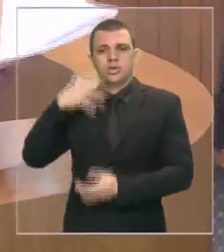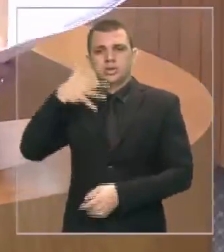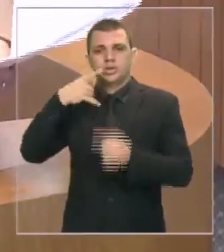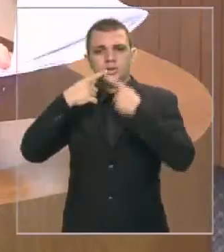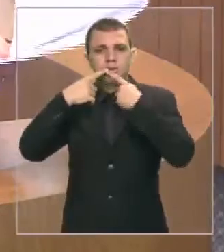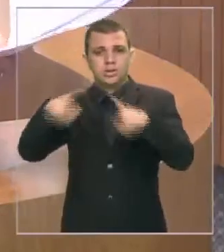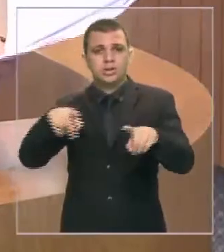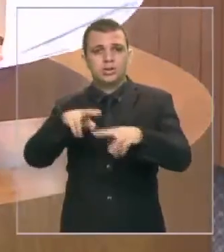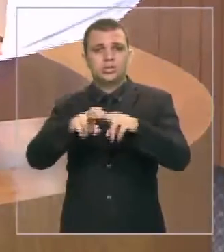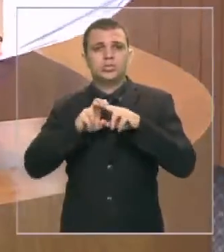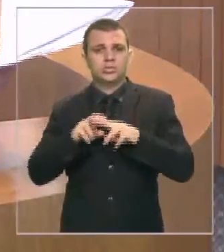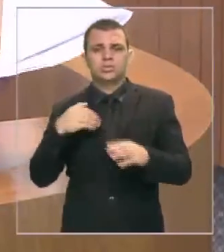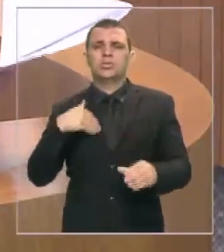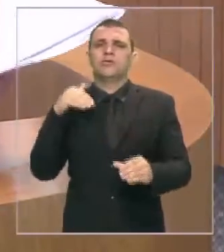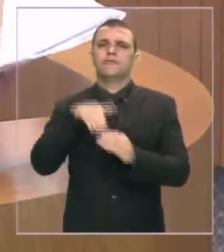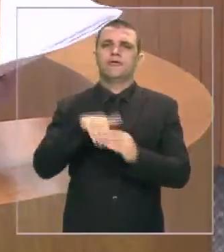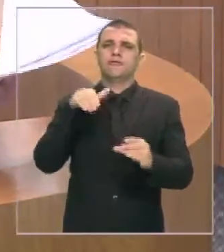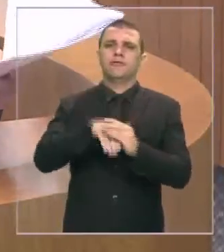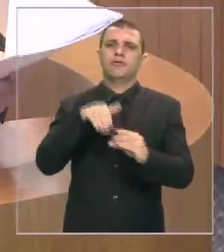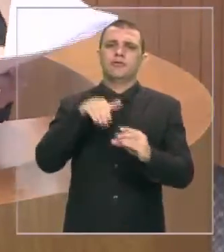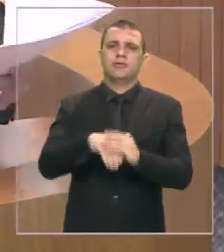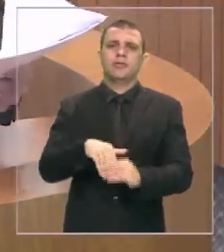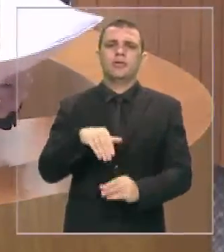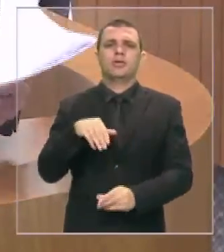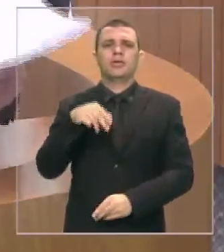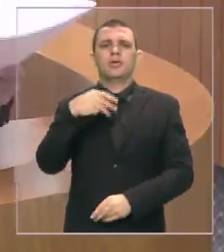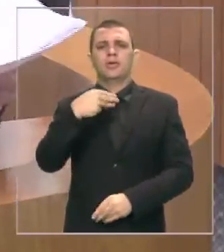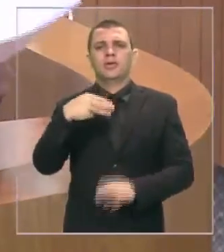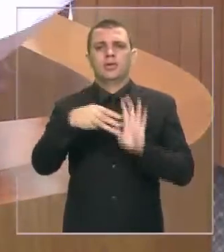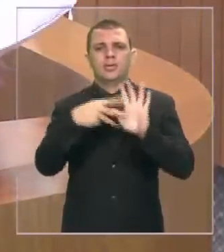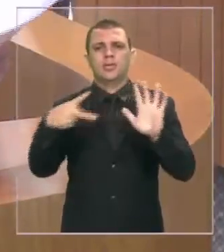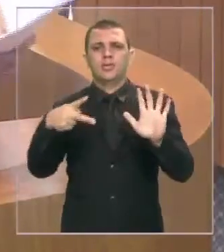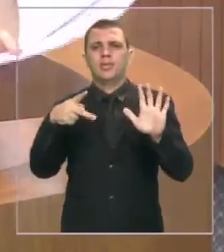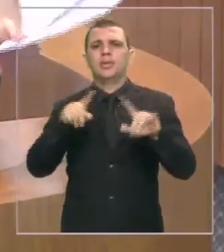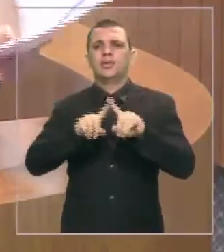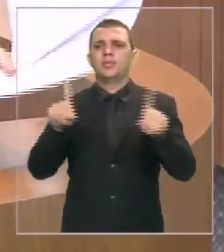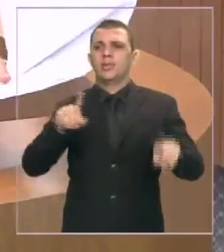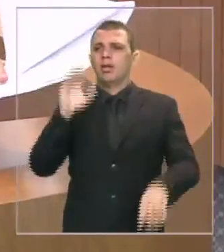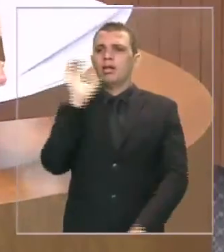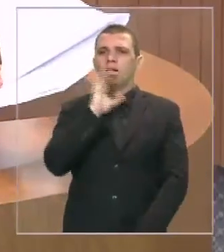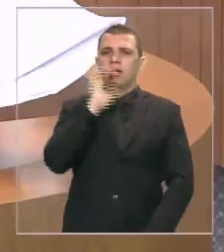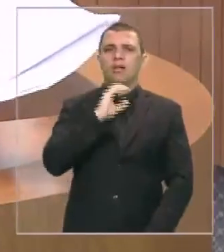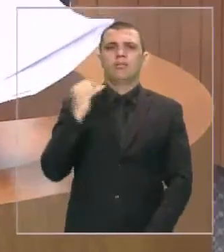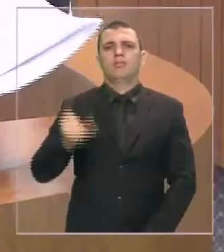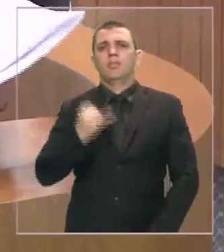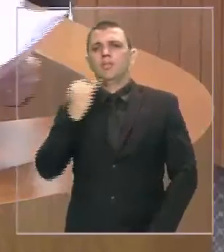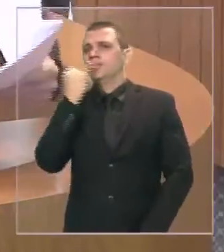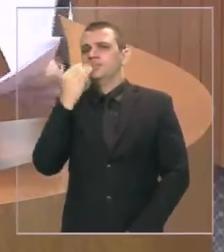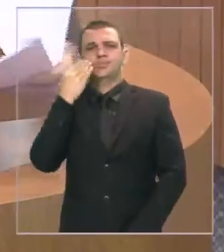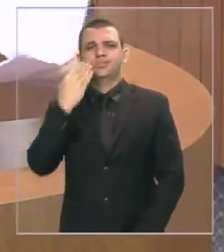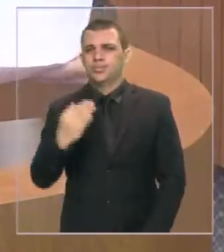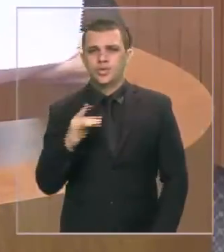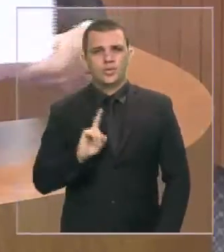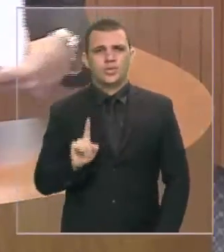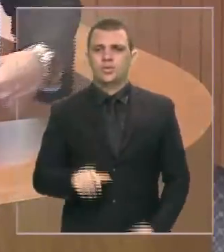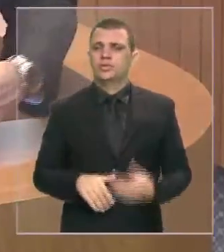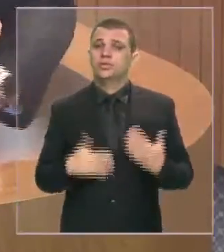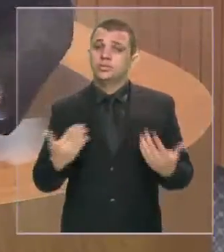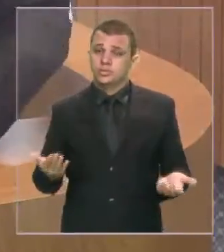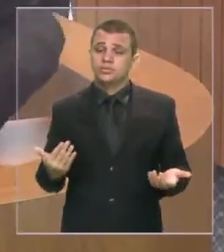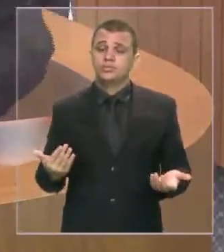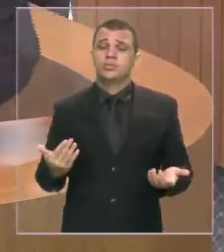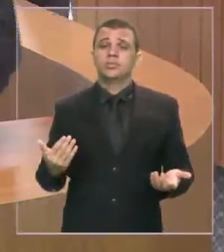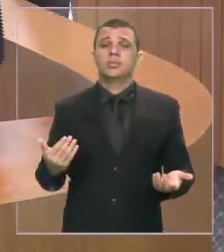os projetos que nós as medidas provisórias que nós estávamos votando aqui não tinham nem urgência nem relevância. Mas eu quero aqui cobrar,